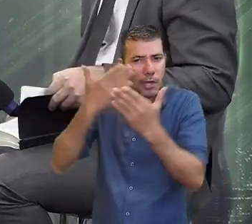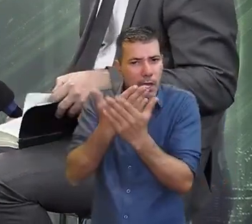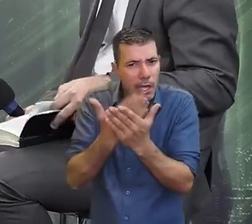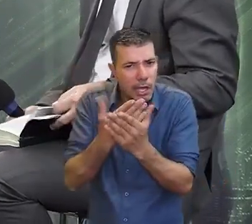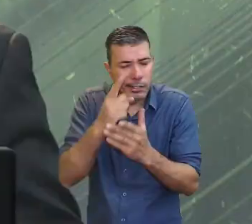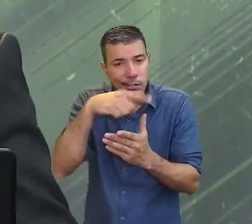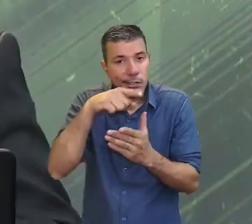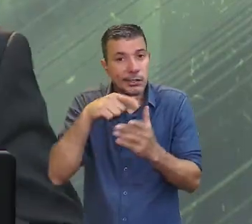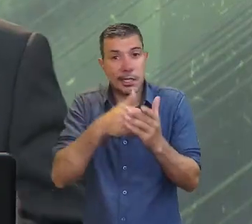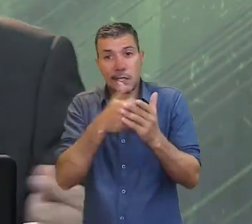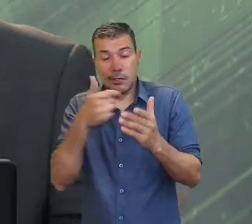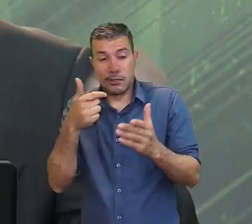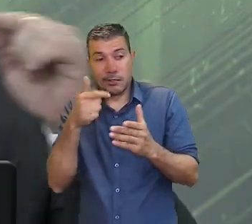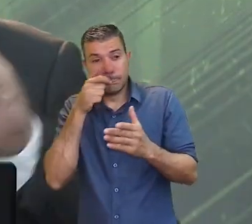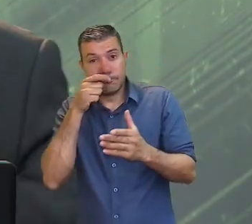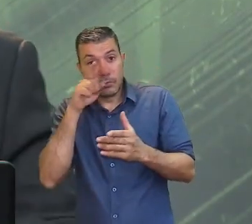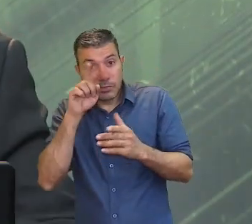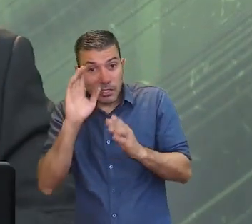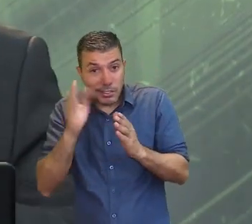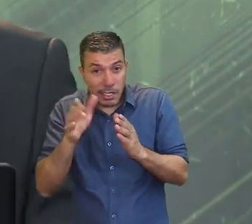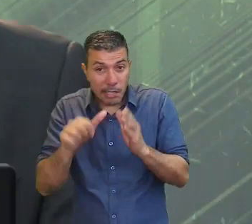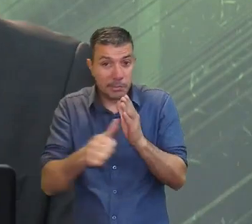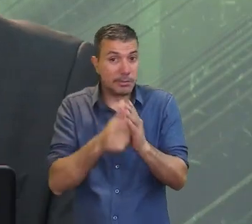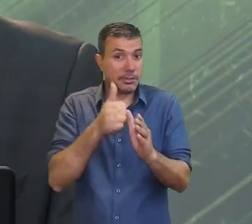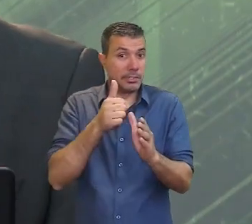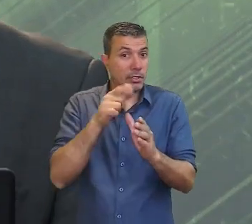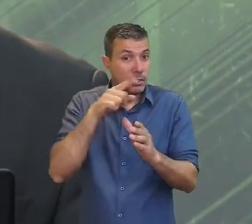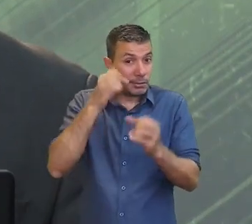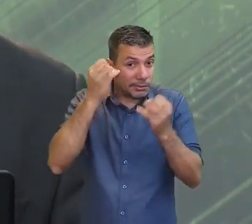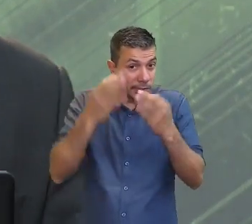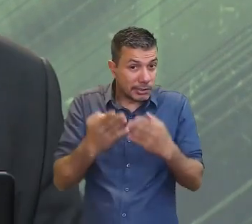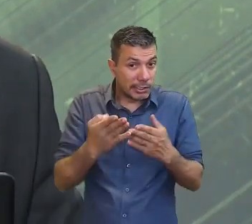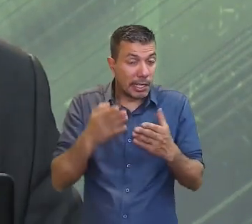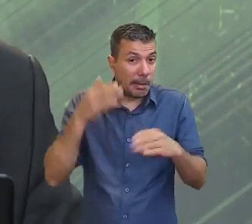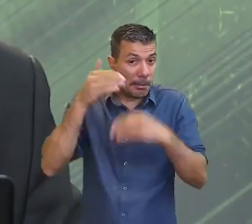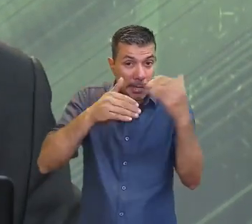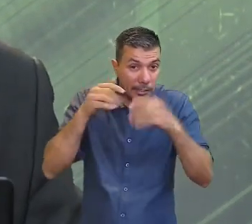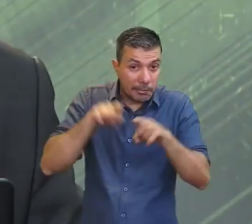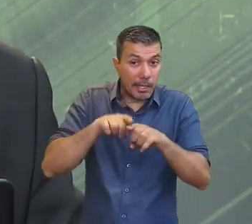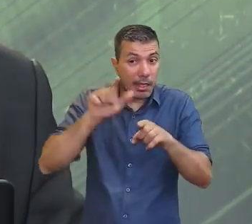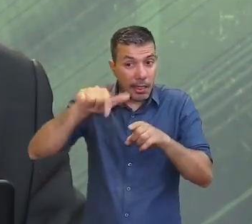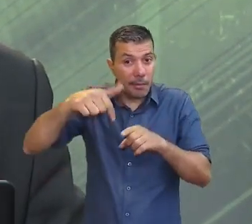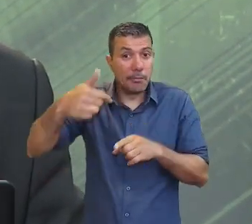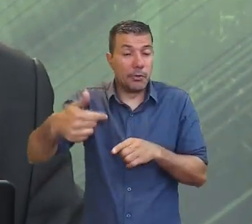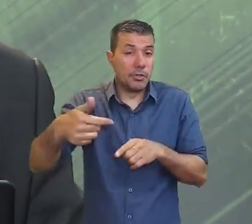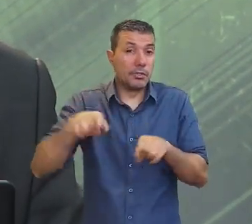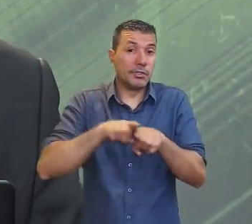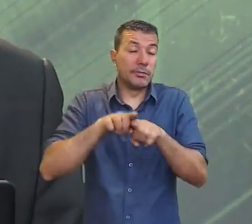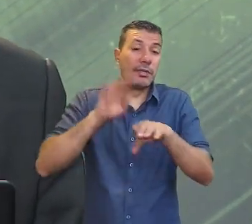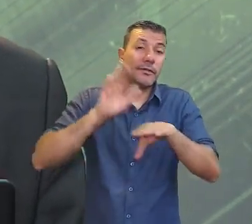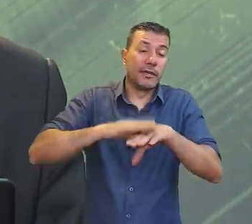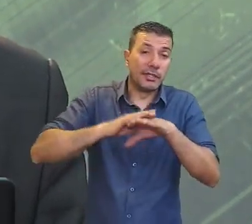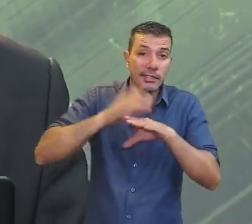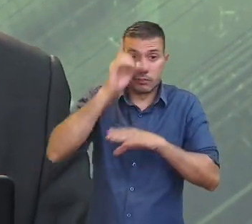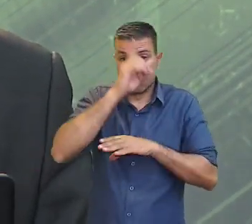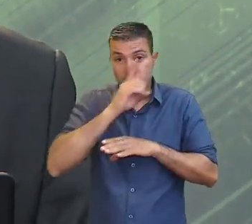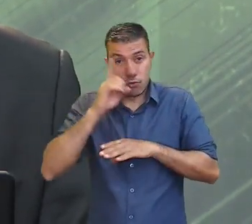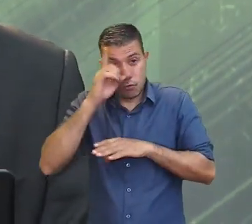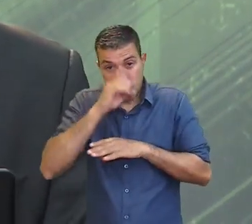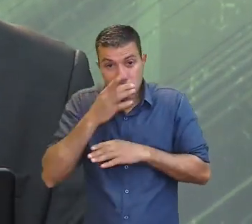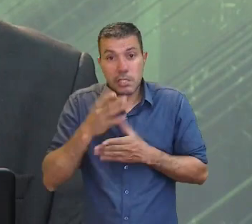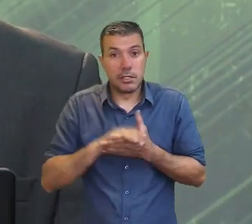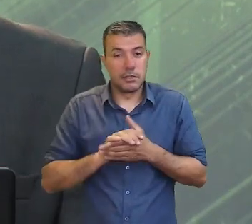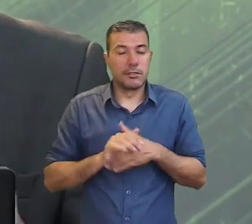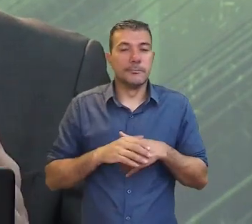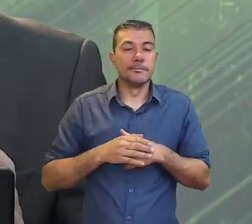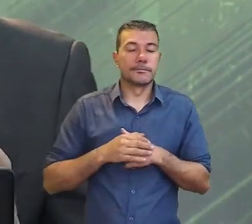primeira, mas na segunda parte, se você está participando da primeira, eu já quero dizer, você tem que participar da próxima, que nós vamos fazer também no domingo,